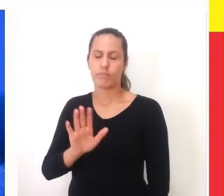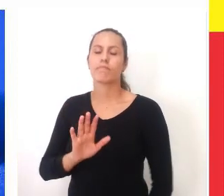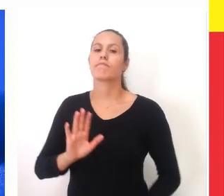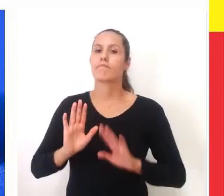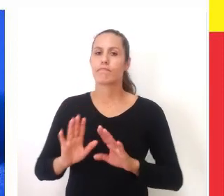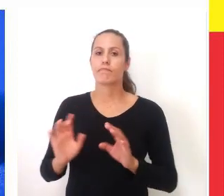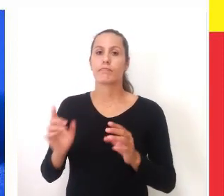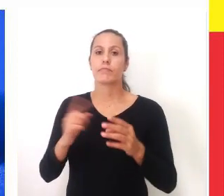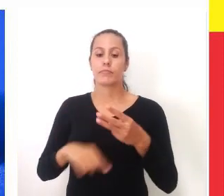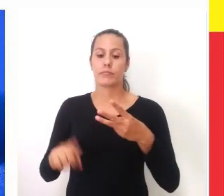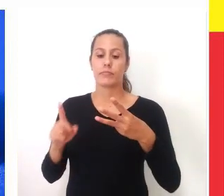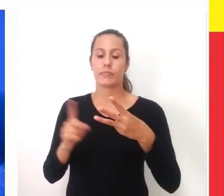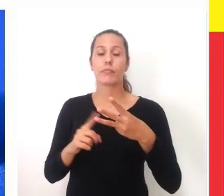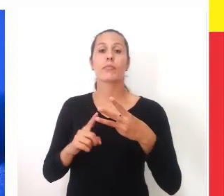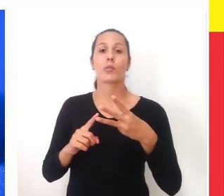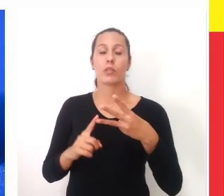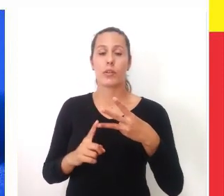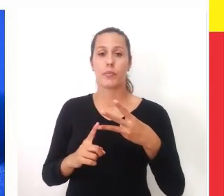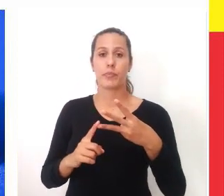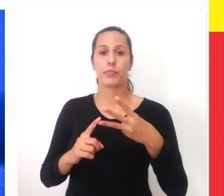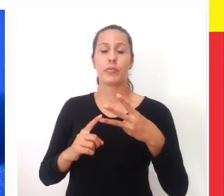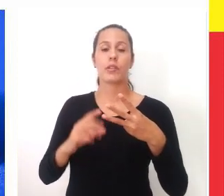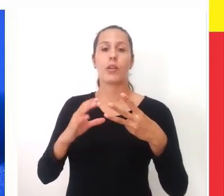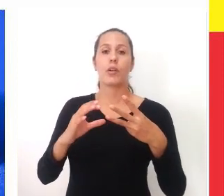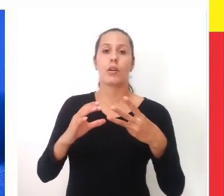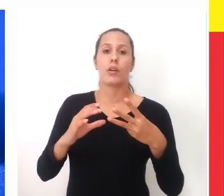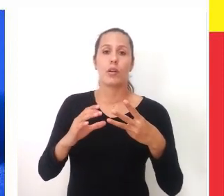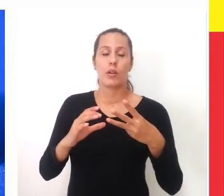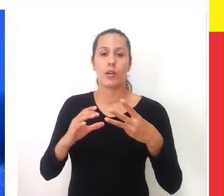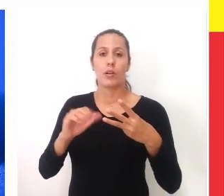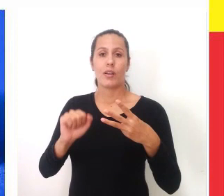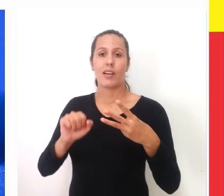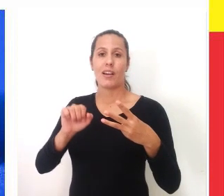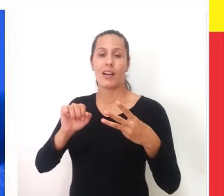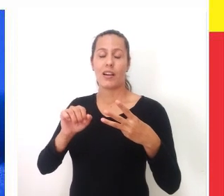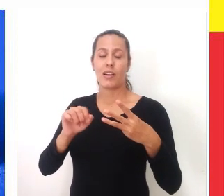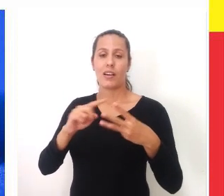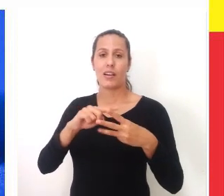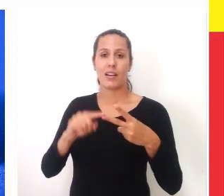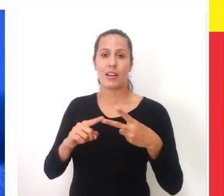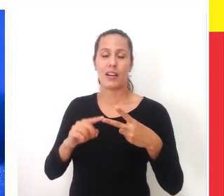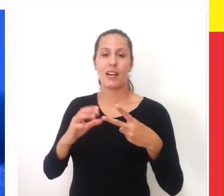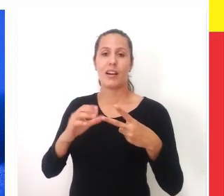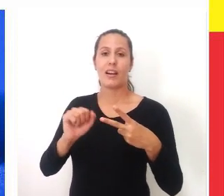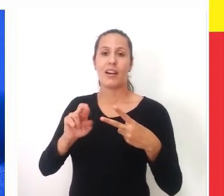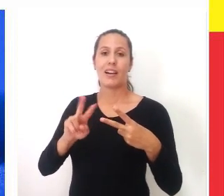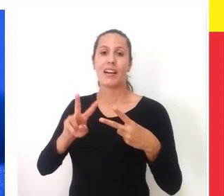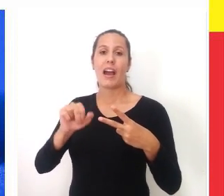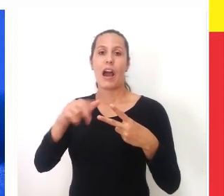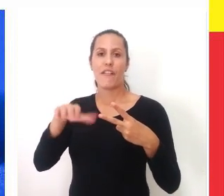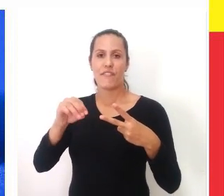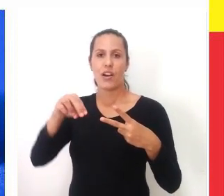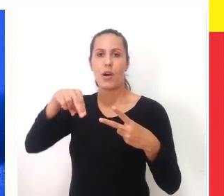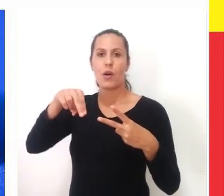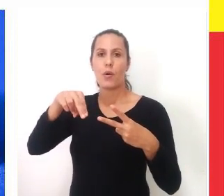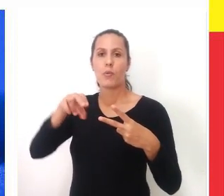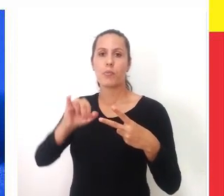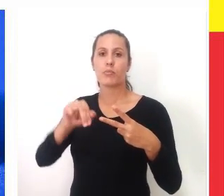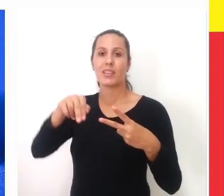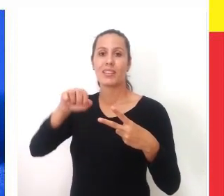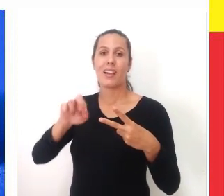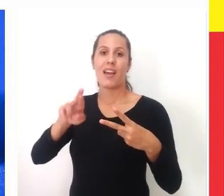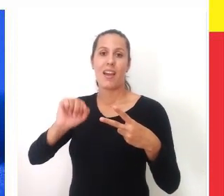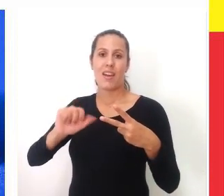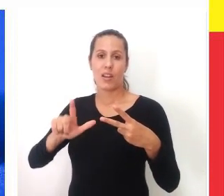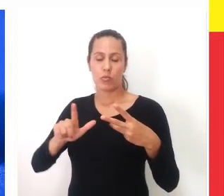vai ter como fonte não renovável o carvão mineral. Conforme a imagem, vamos lá. A queima